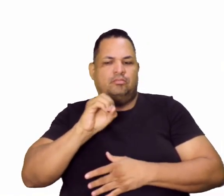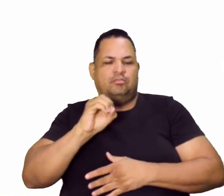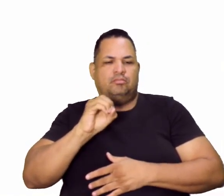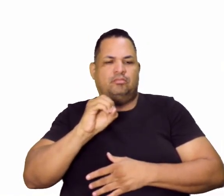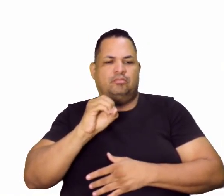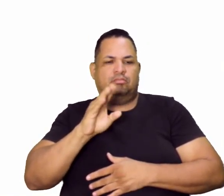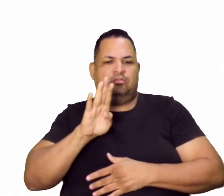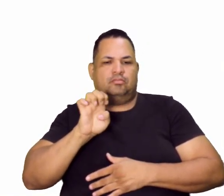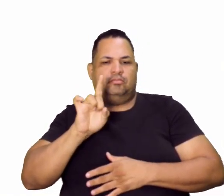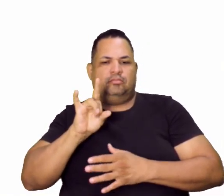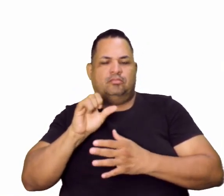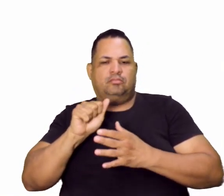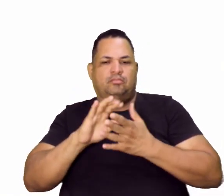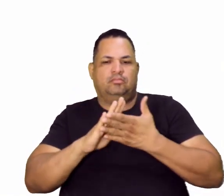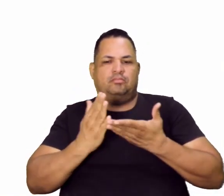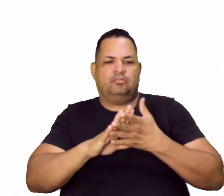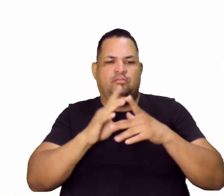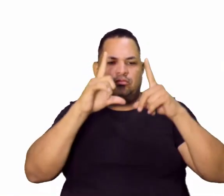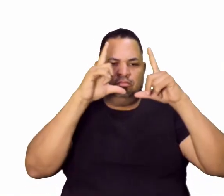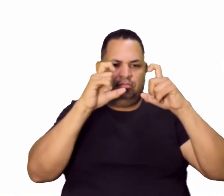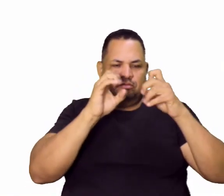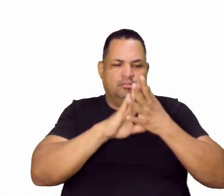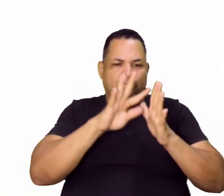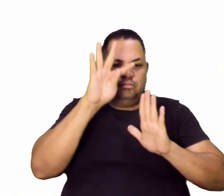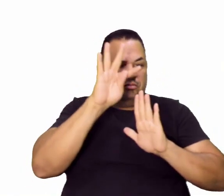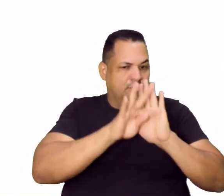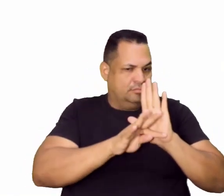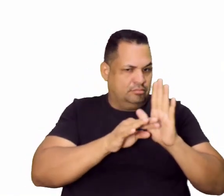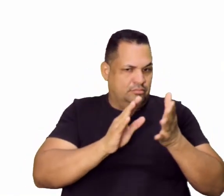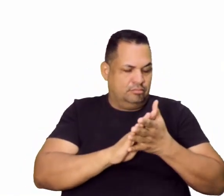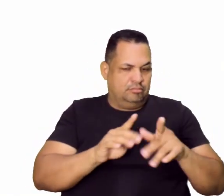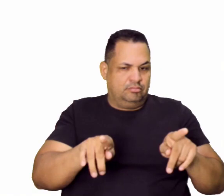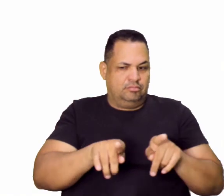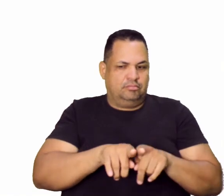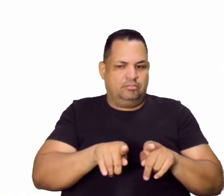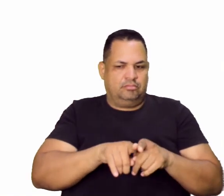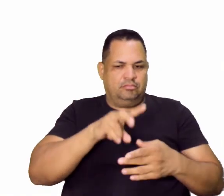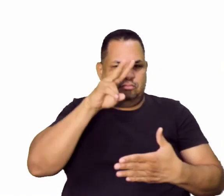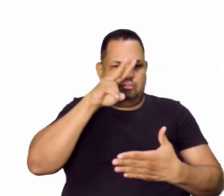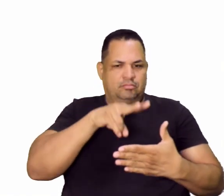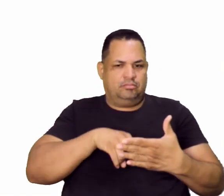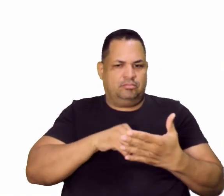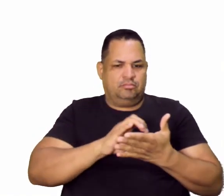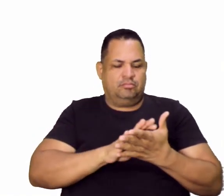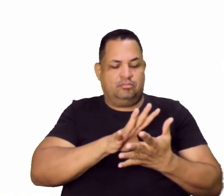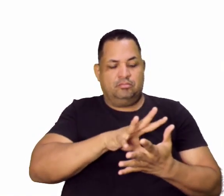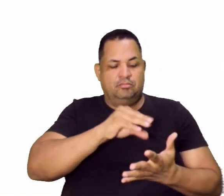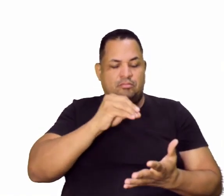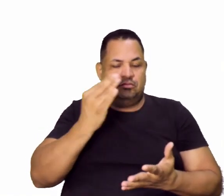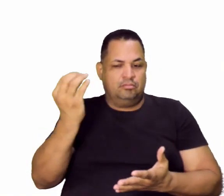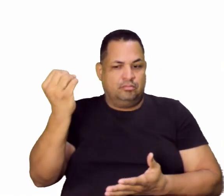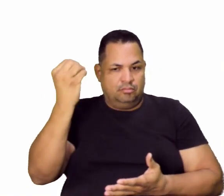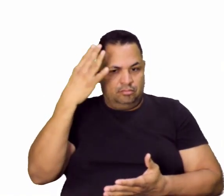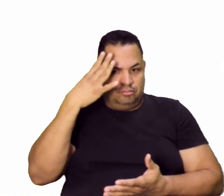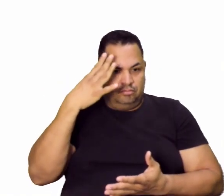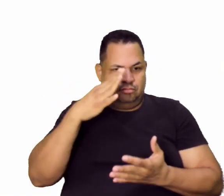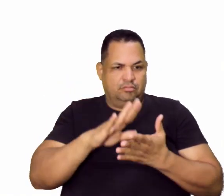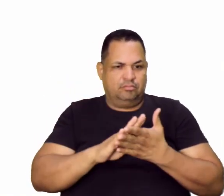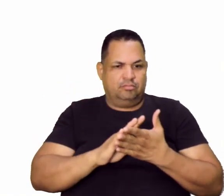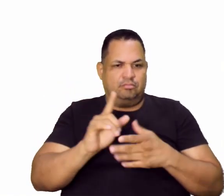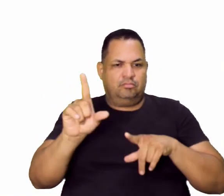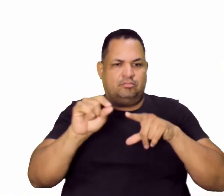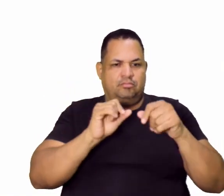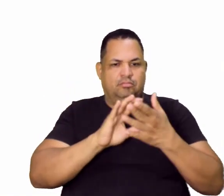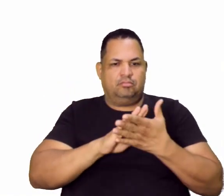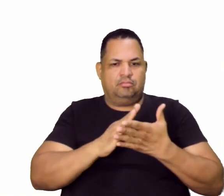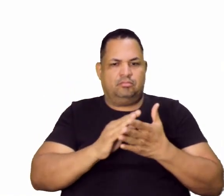as fotografias, da mesma forma que os textos, podem ser lidas e interpretadas. A opção